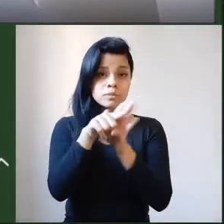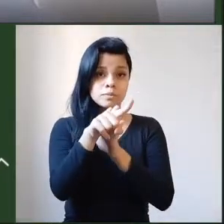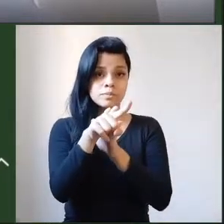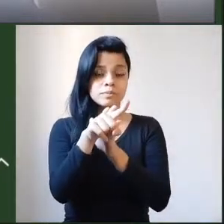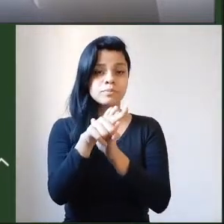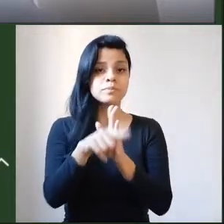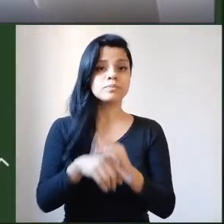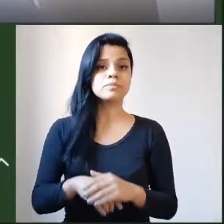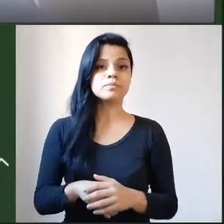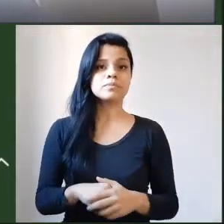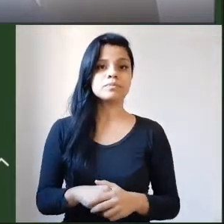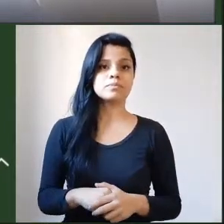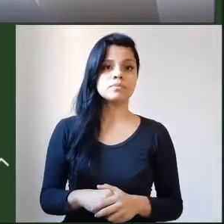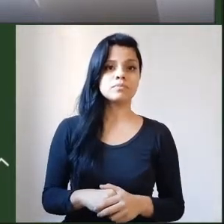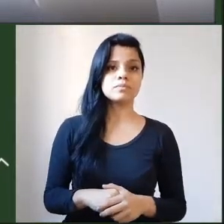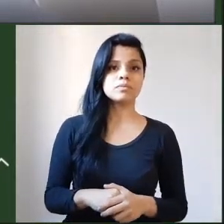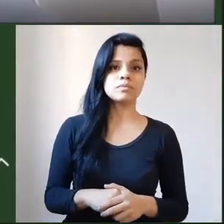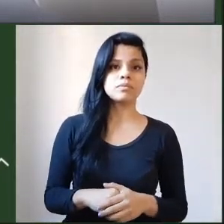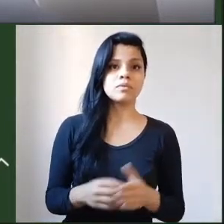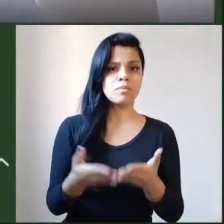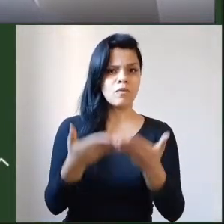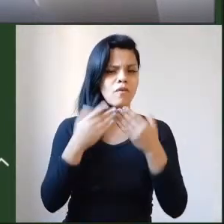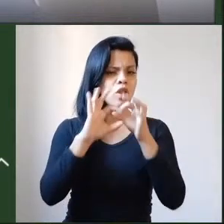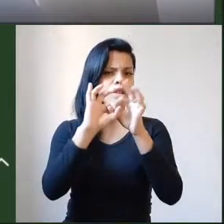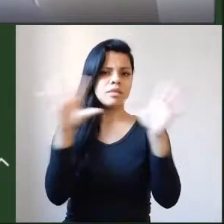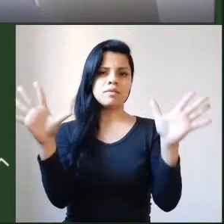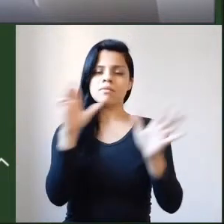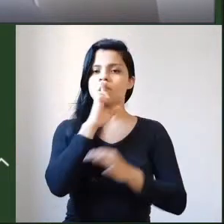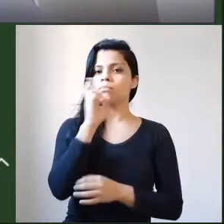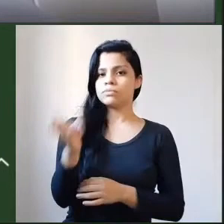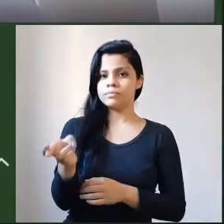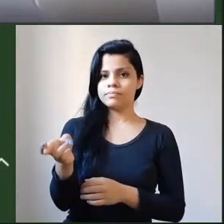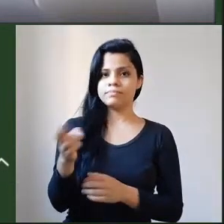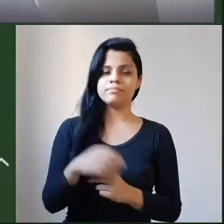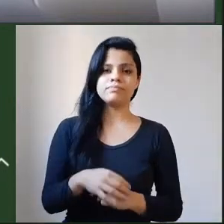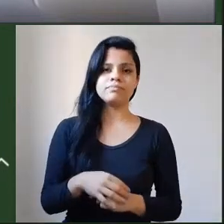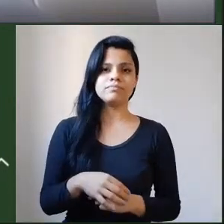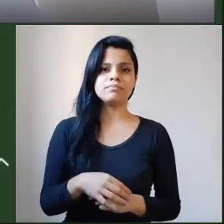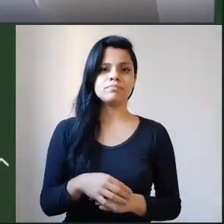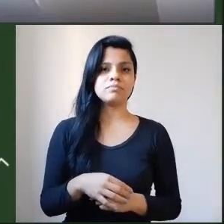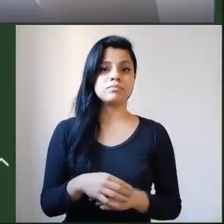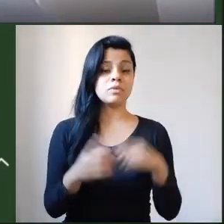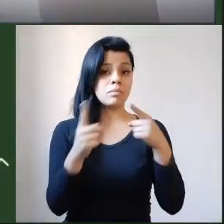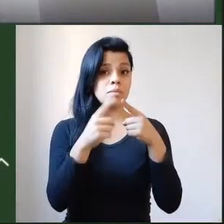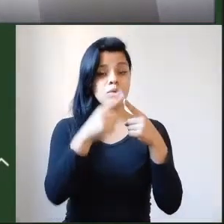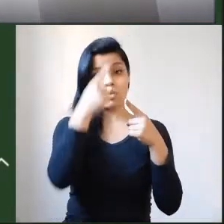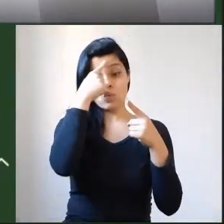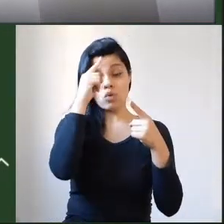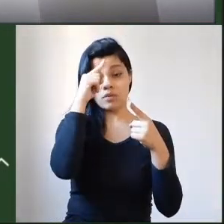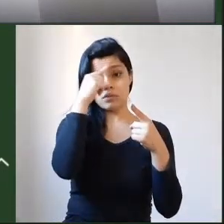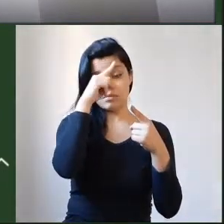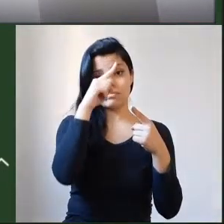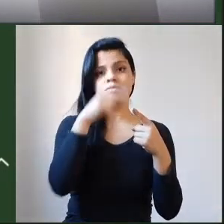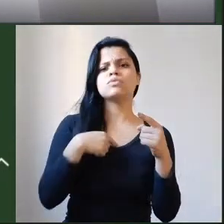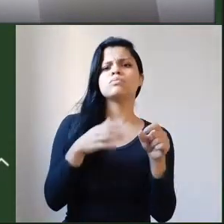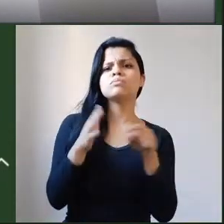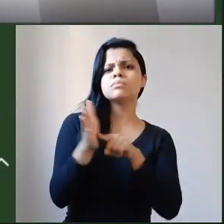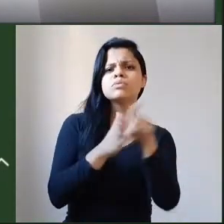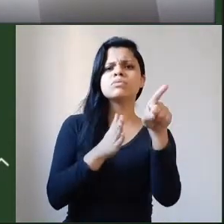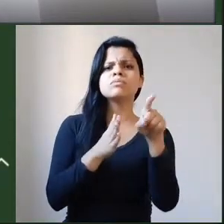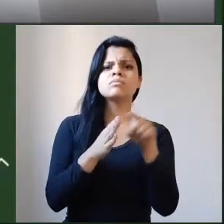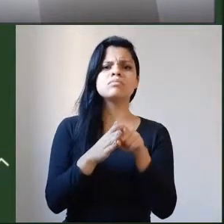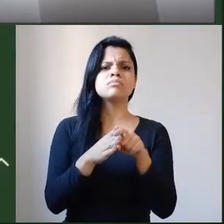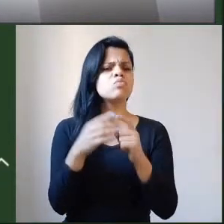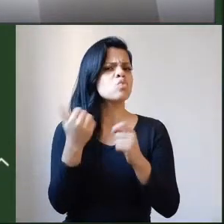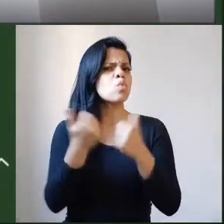algumas perguntas para você e gostaria que você ficasse bem à vontade para respondê-las. A primeira dúvida que eu tenho para te